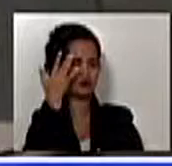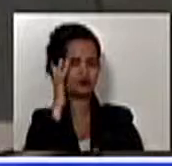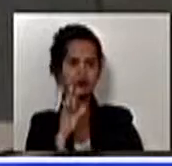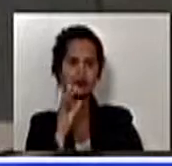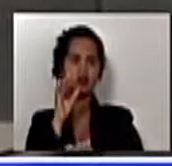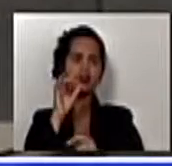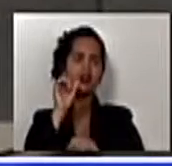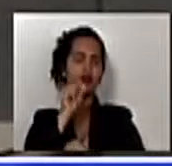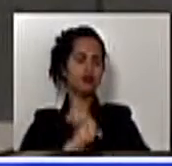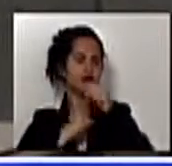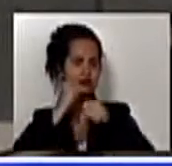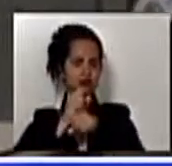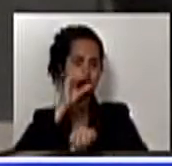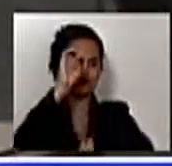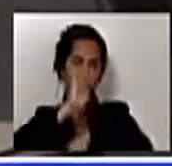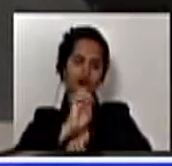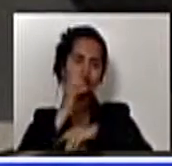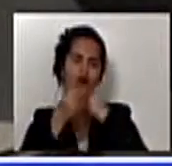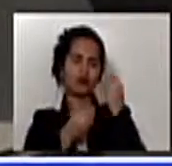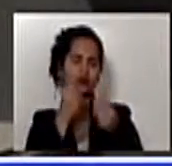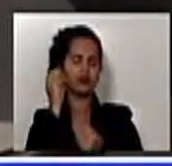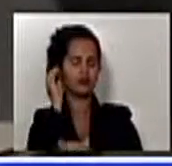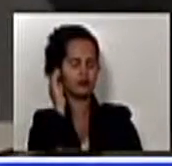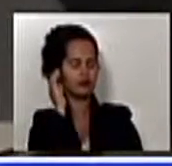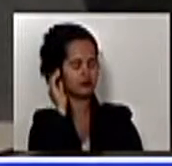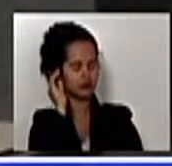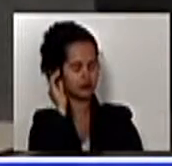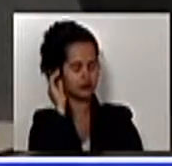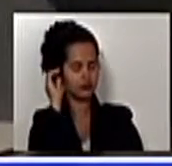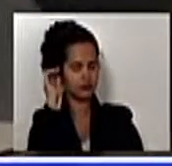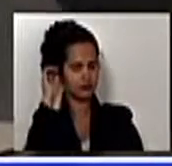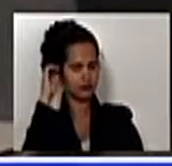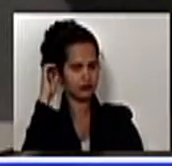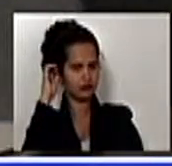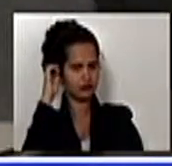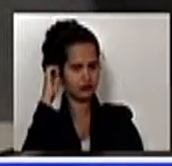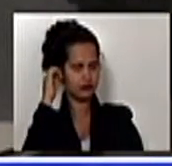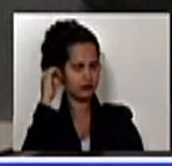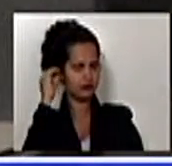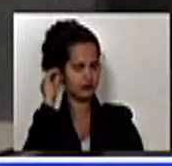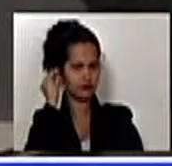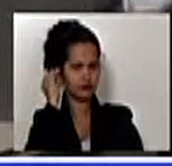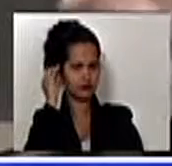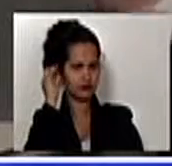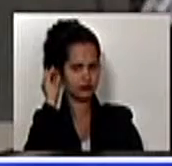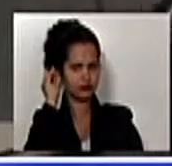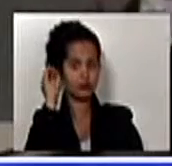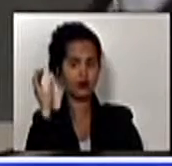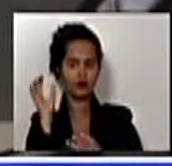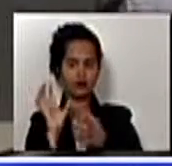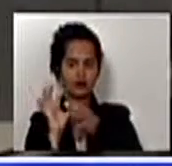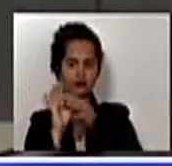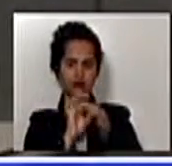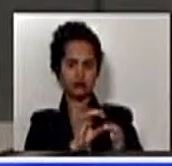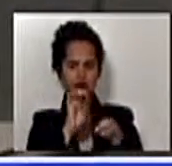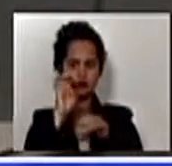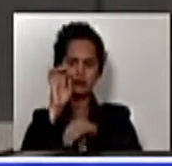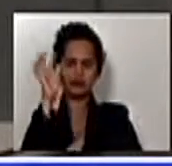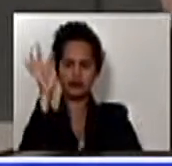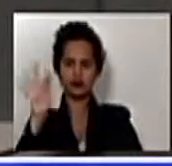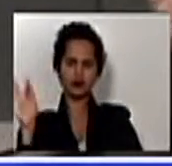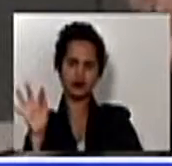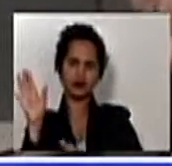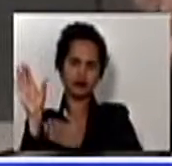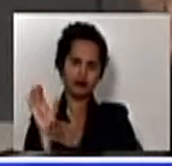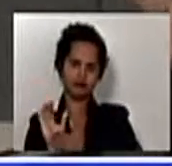próximo ano recursos para as contrapartidas dos recursos que são oriundos de convênios do governo federal. Pelo que eu vi ali, nós